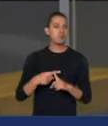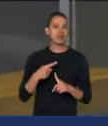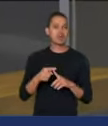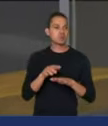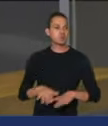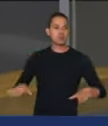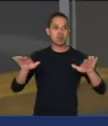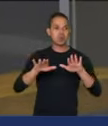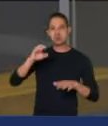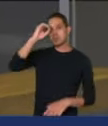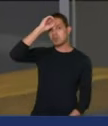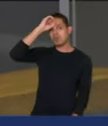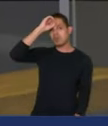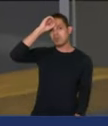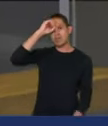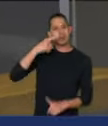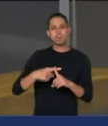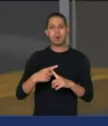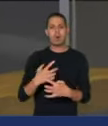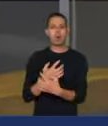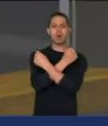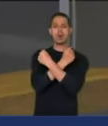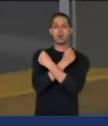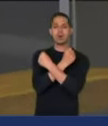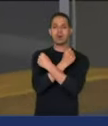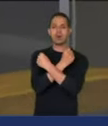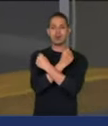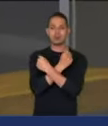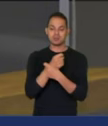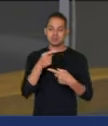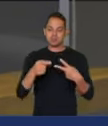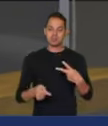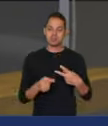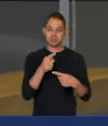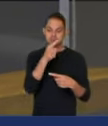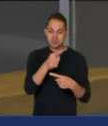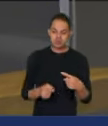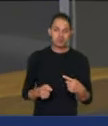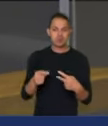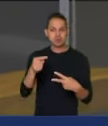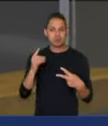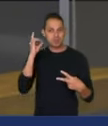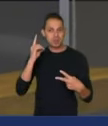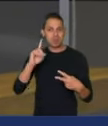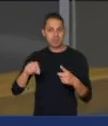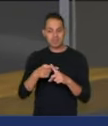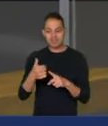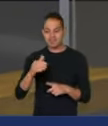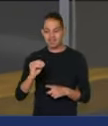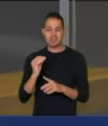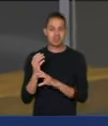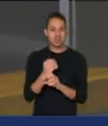Ninguém sabe quais foram os motivos que levaram à censura desses deputados, assim como os 10. Já somam